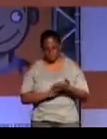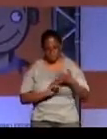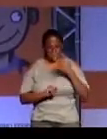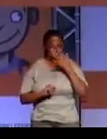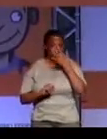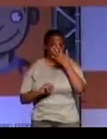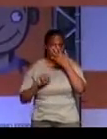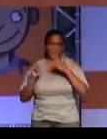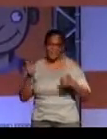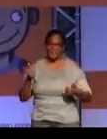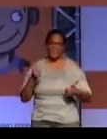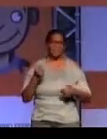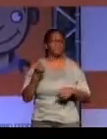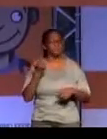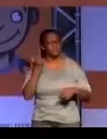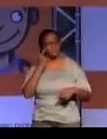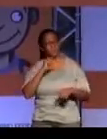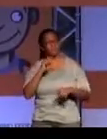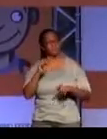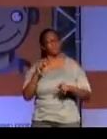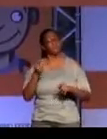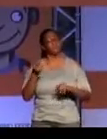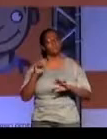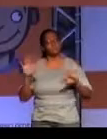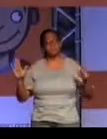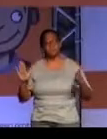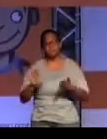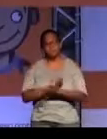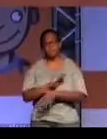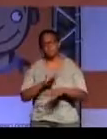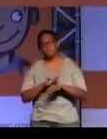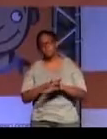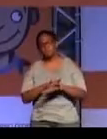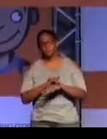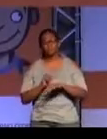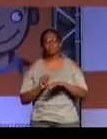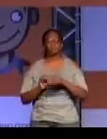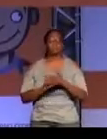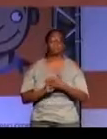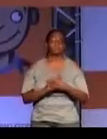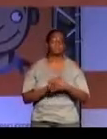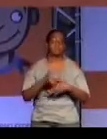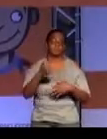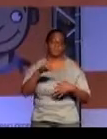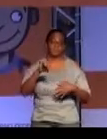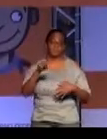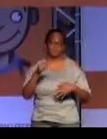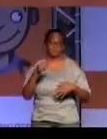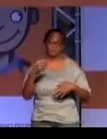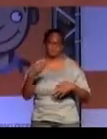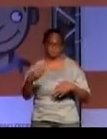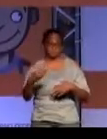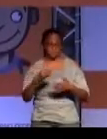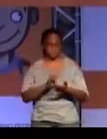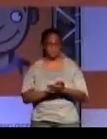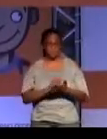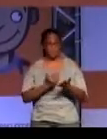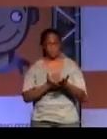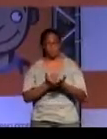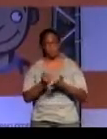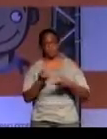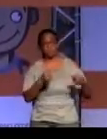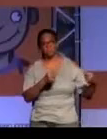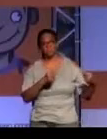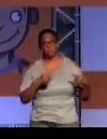do sucesso da erradicação da varíola, em 73, iniciou-se a discussão